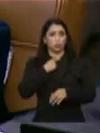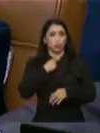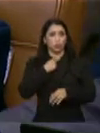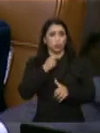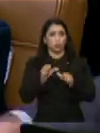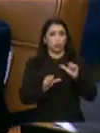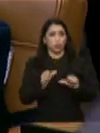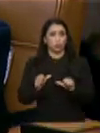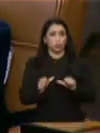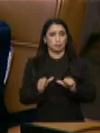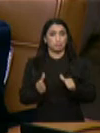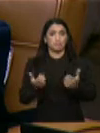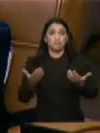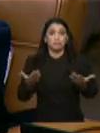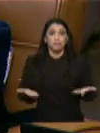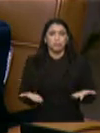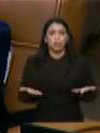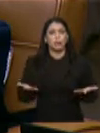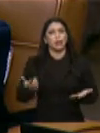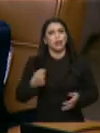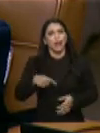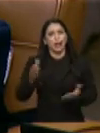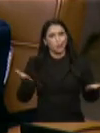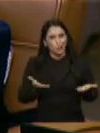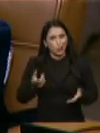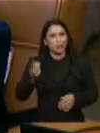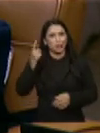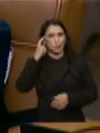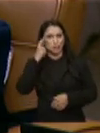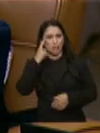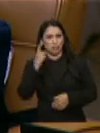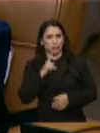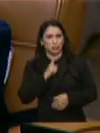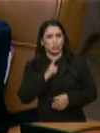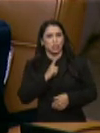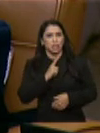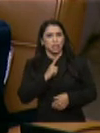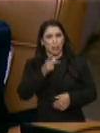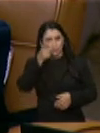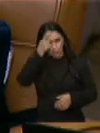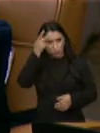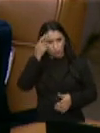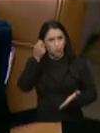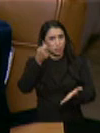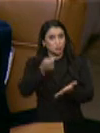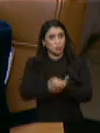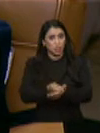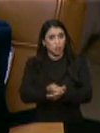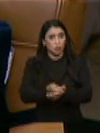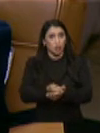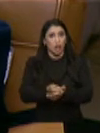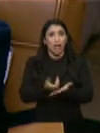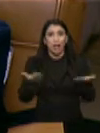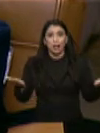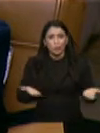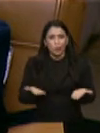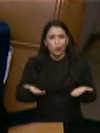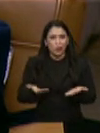possível, penso eu agora, senhor presidente, exigir-se que o contribuinte proceda a